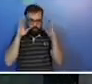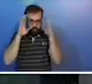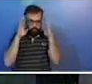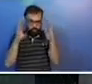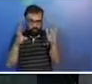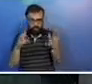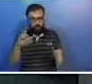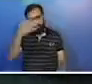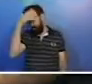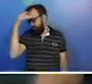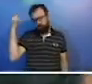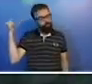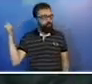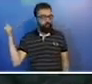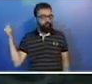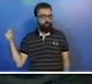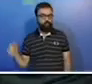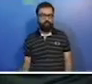não esqueçam.